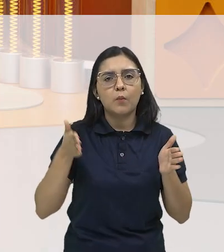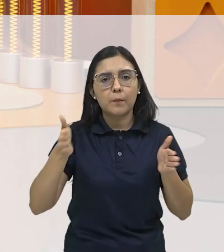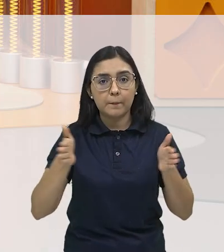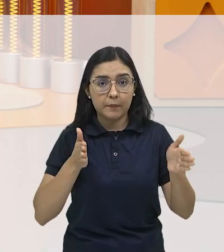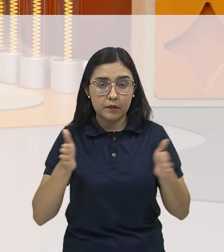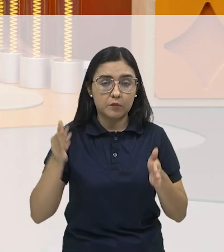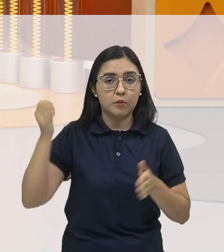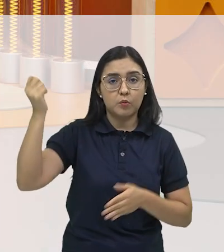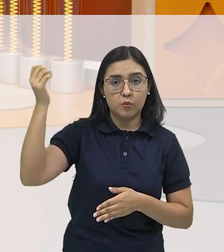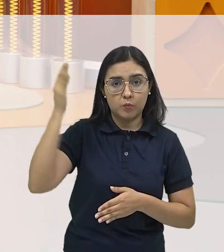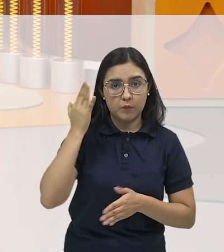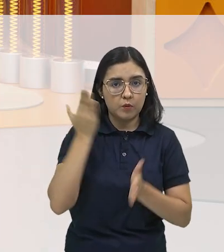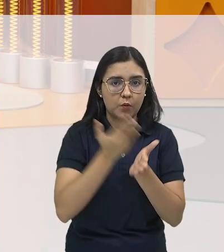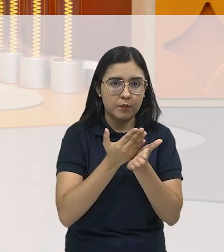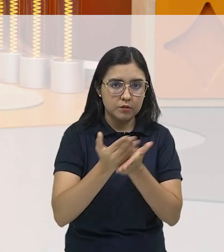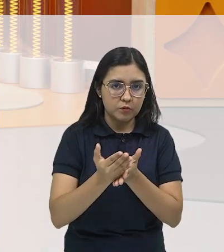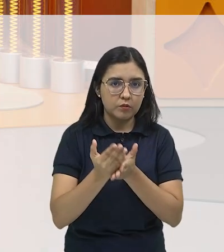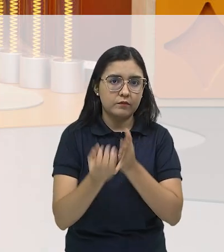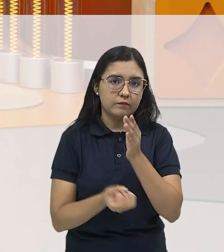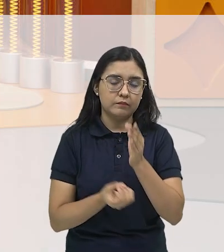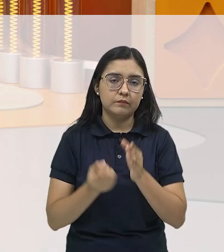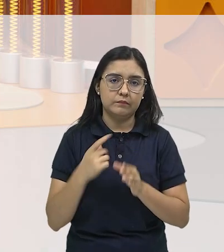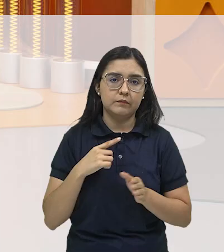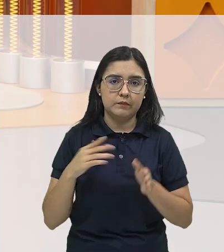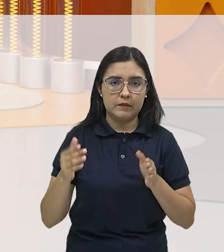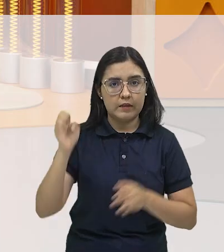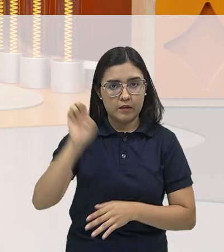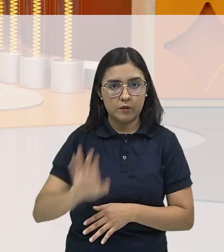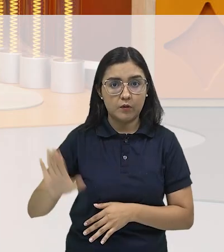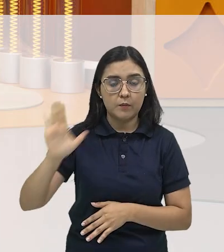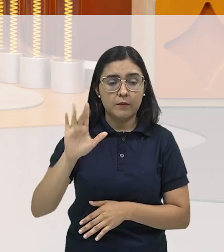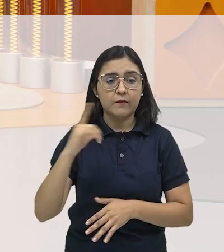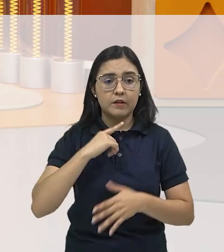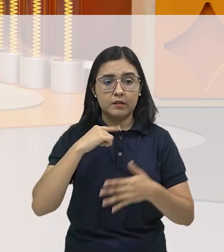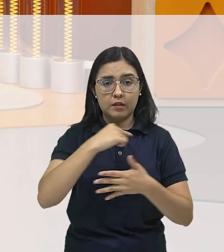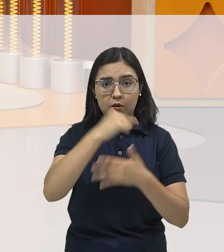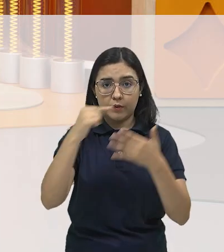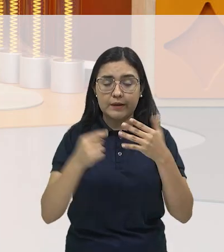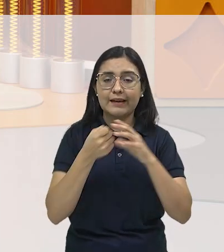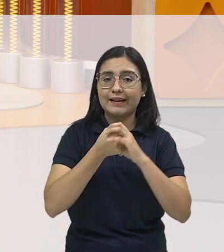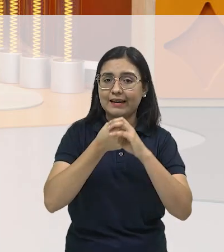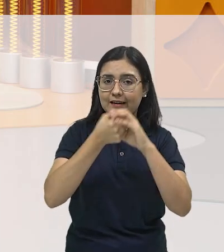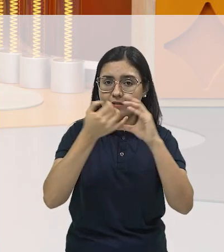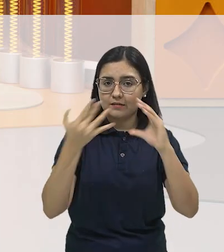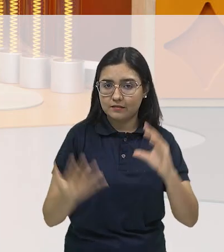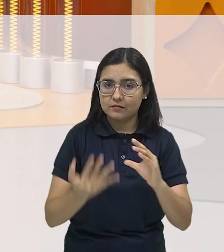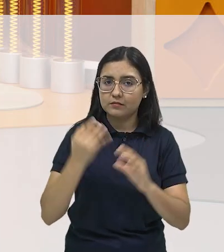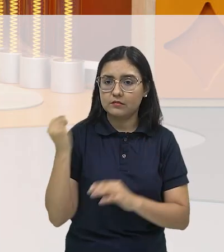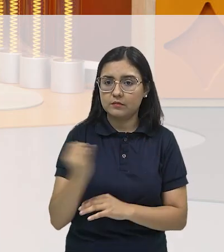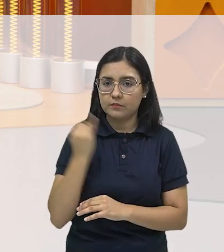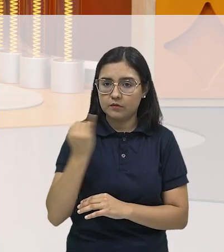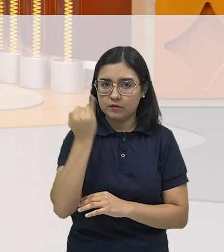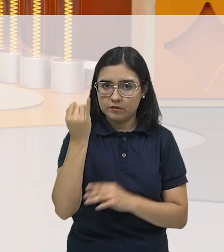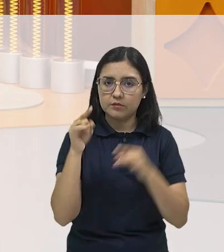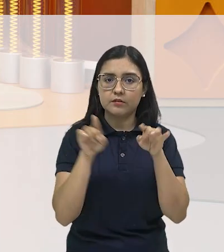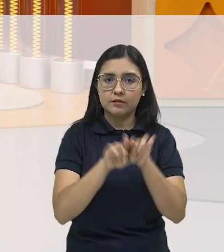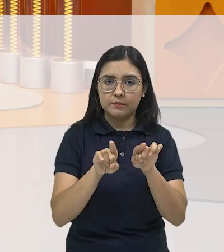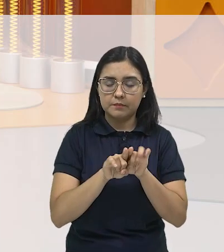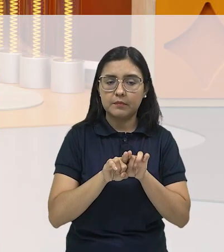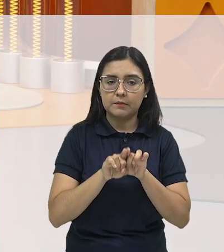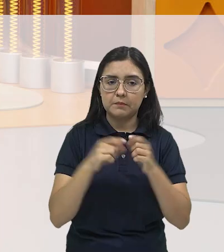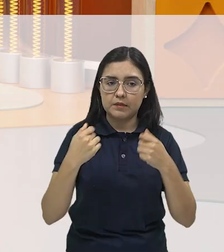que o iluminismo surgiu, tá? E ele vai ter algumas características que são bem importantes de a